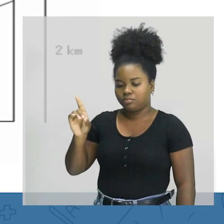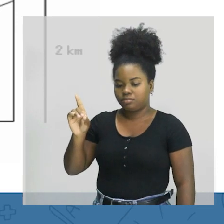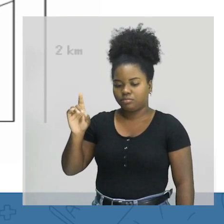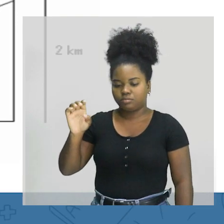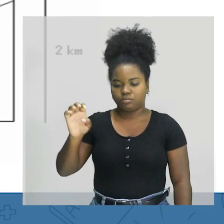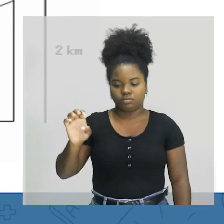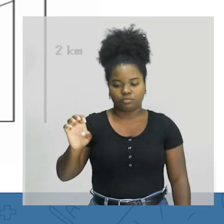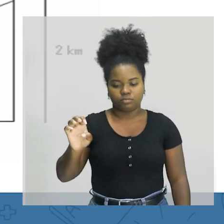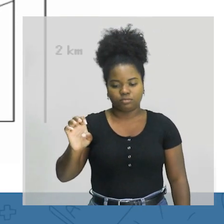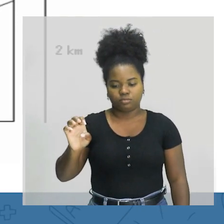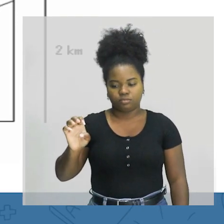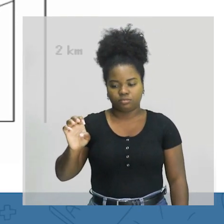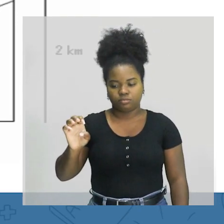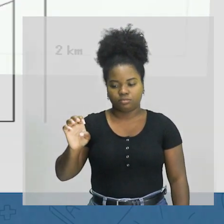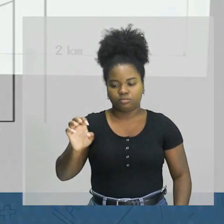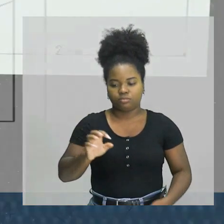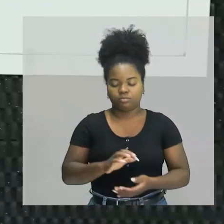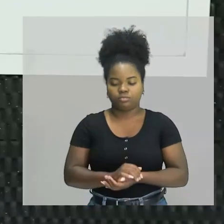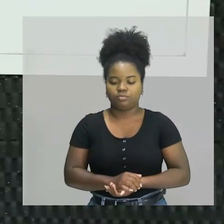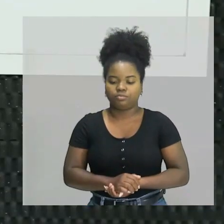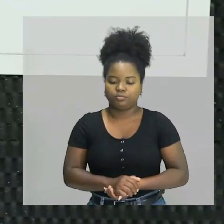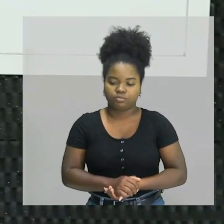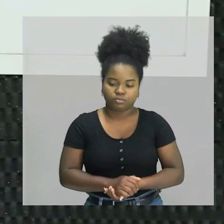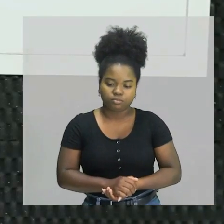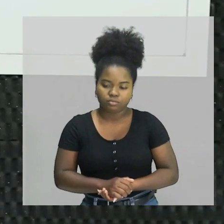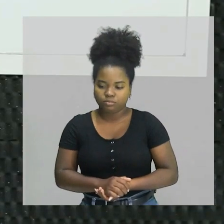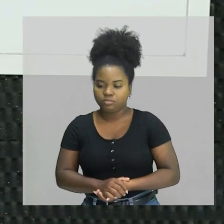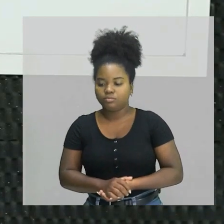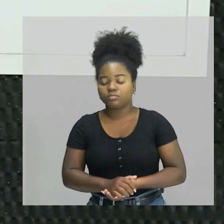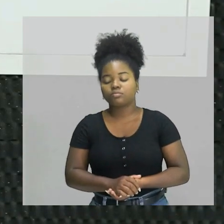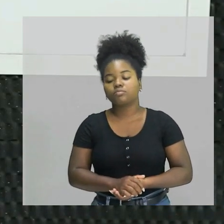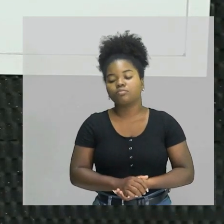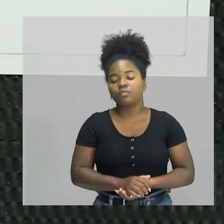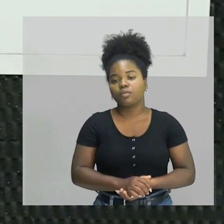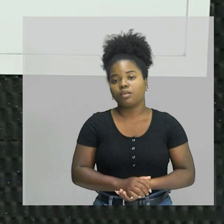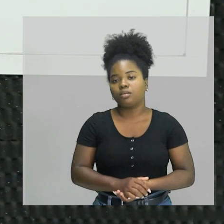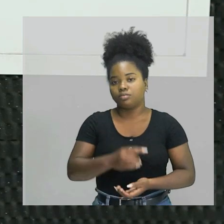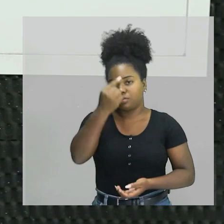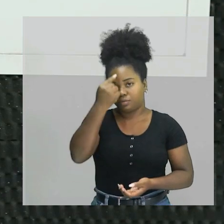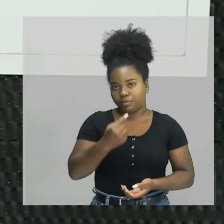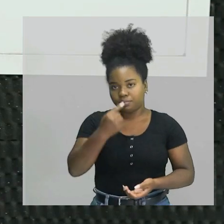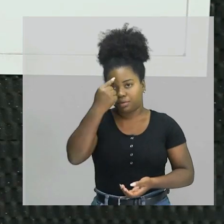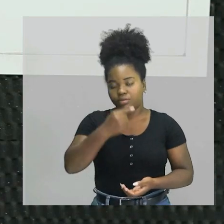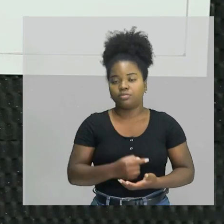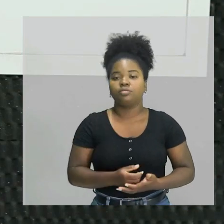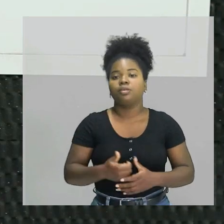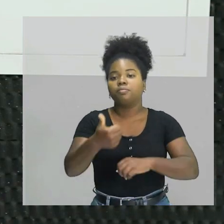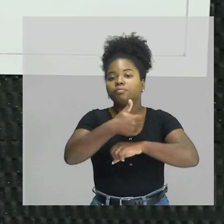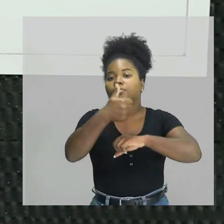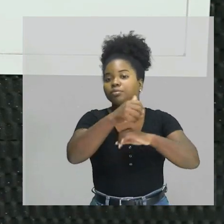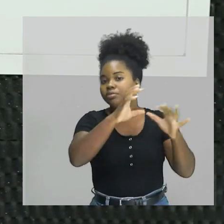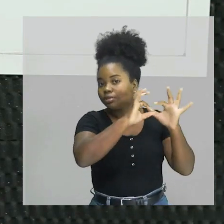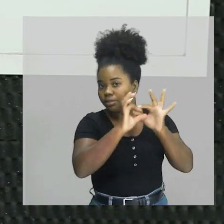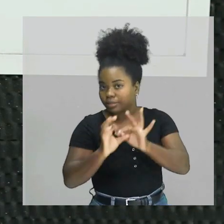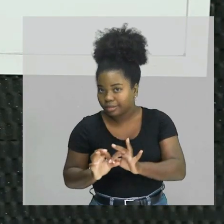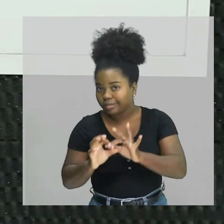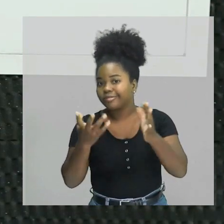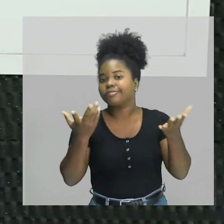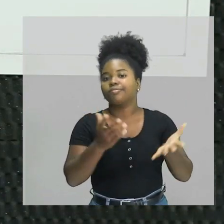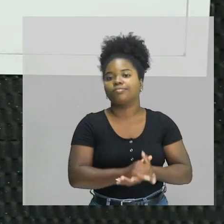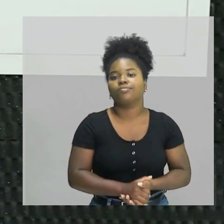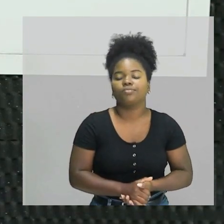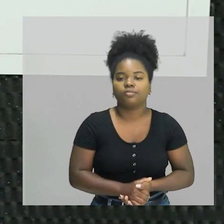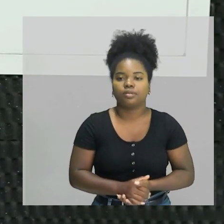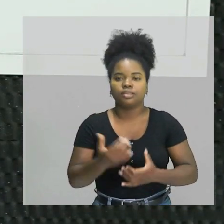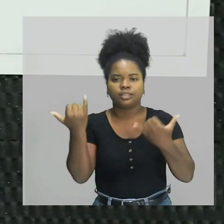Letra D, 33%. Letra E, 19%. Galera, primeiro vamos entender a história da questão,